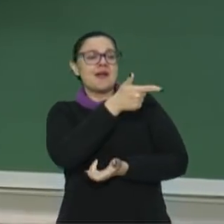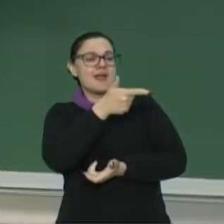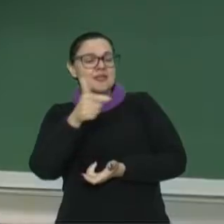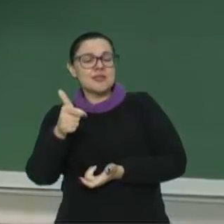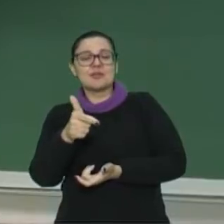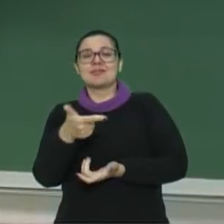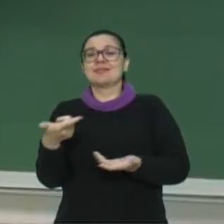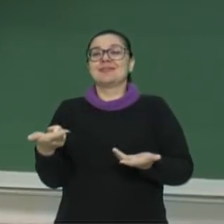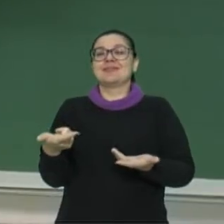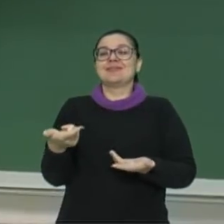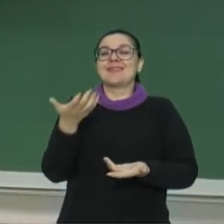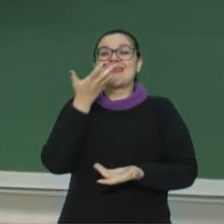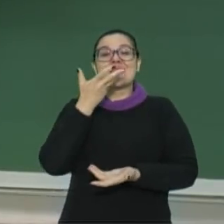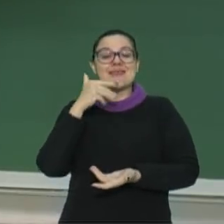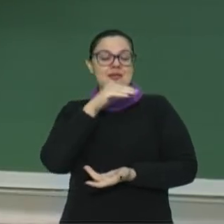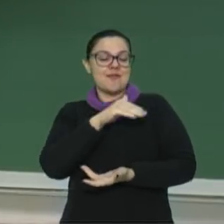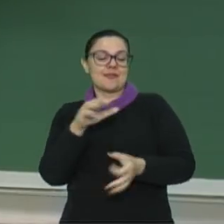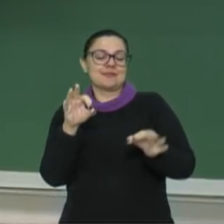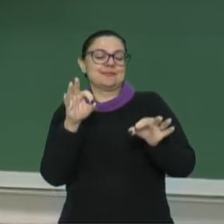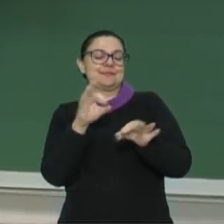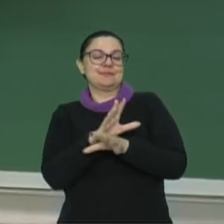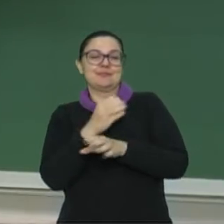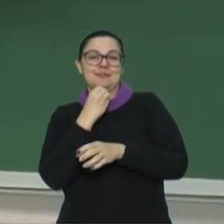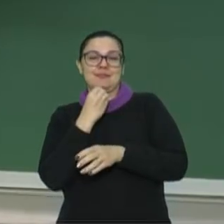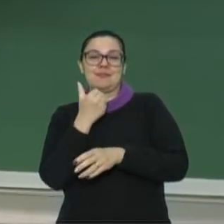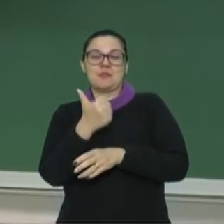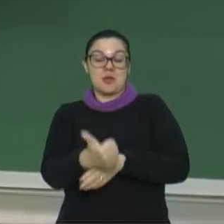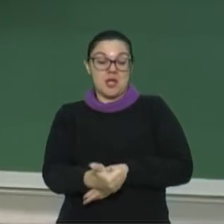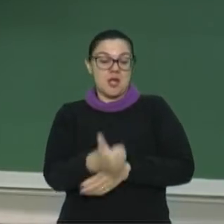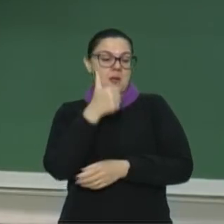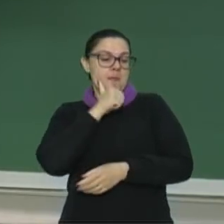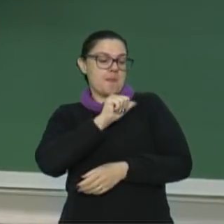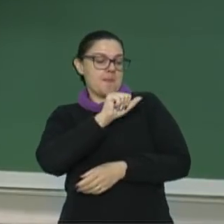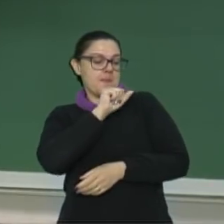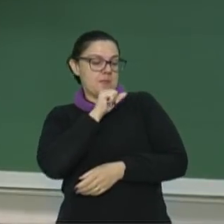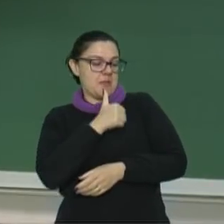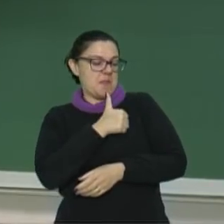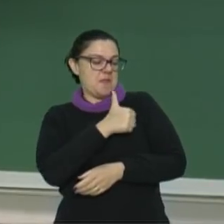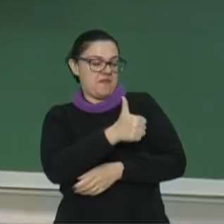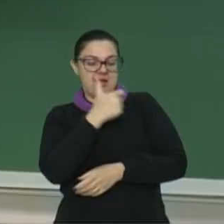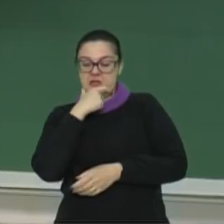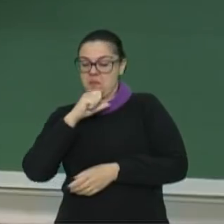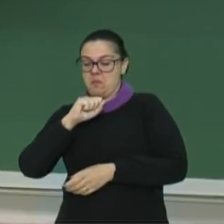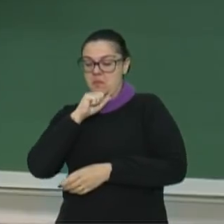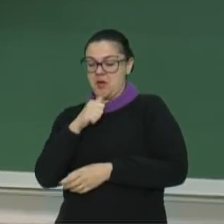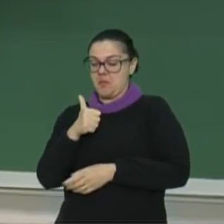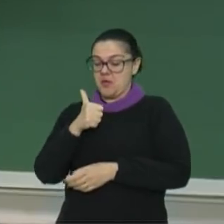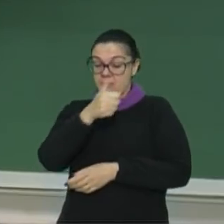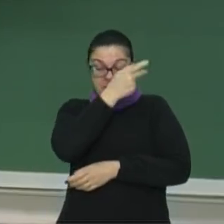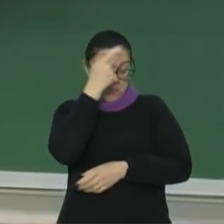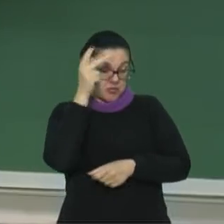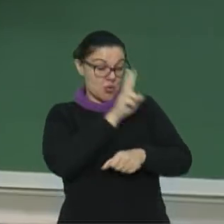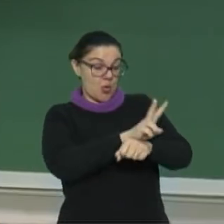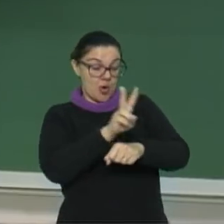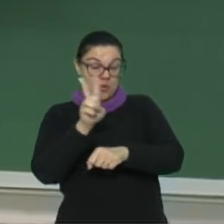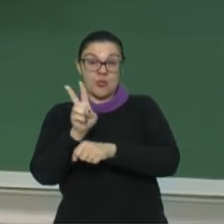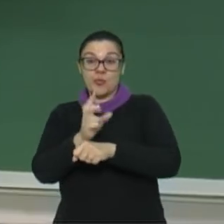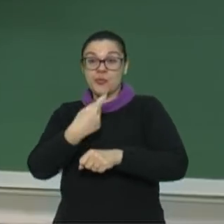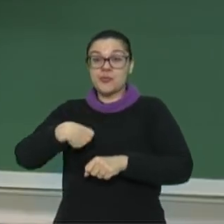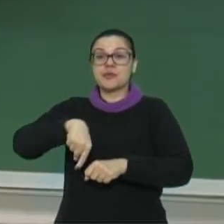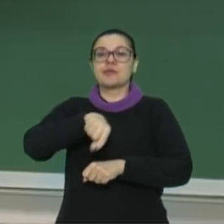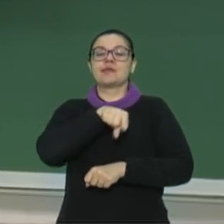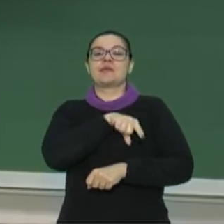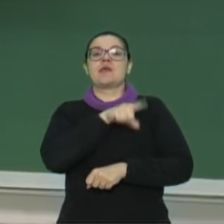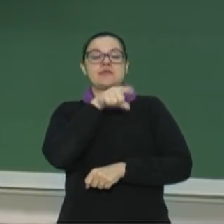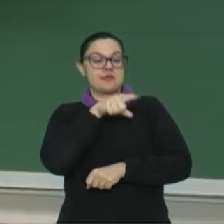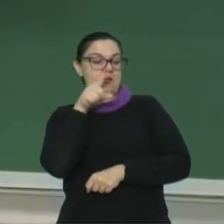infância perfeita, né? Não existe, né? Nem um pai, nem uma mãe perfeito e nem quem cuida de nós. Sim, são falhos e passamos por